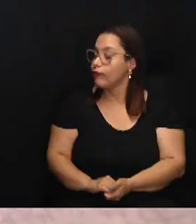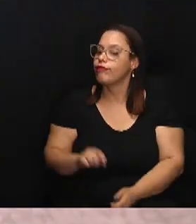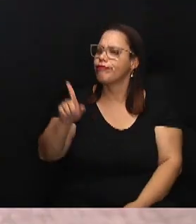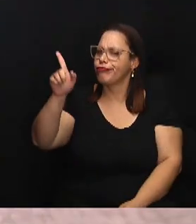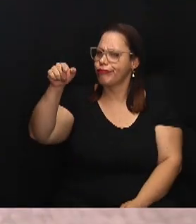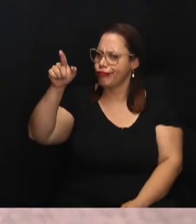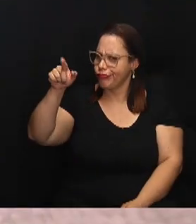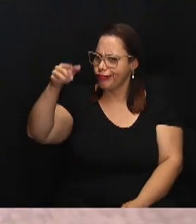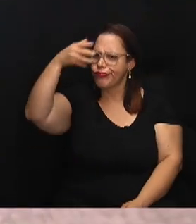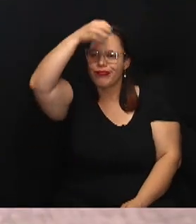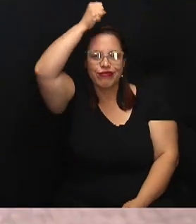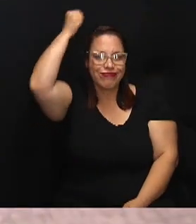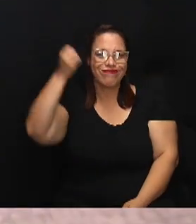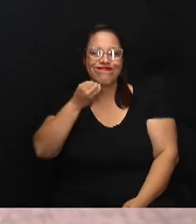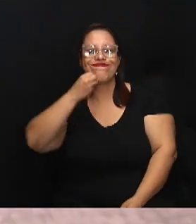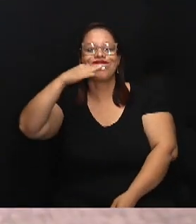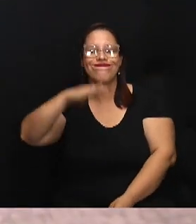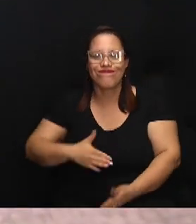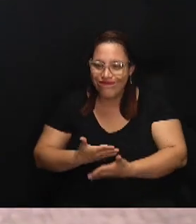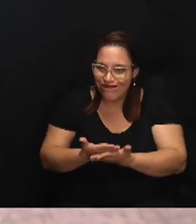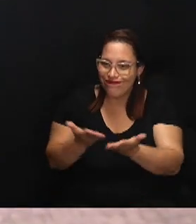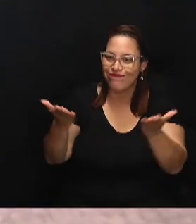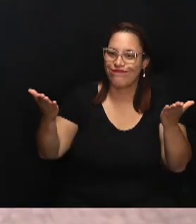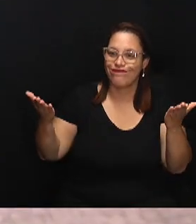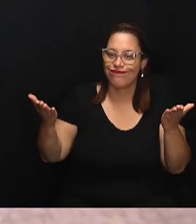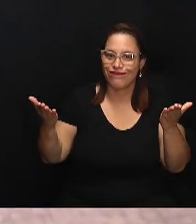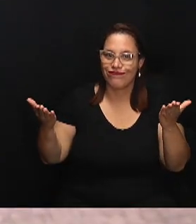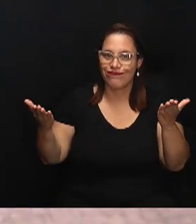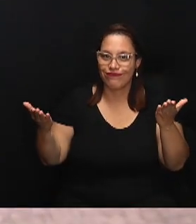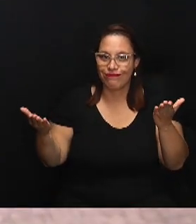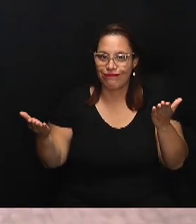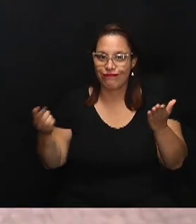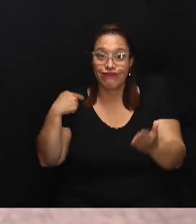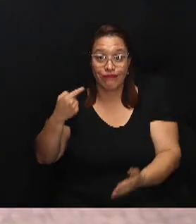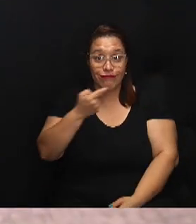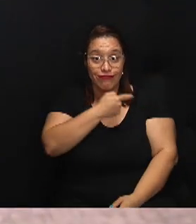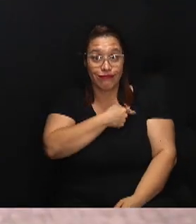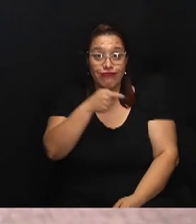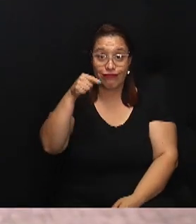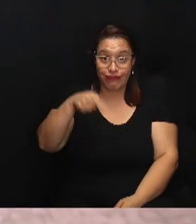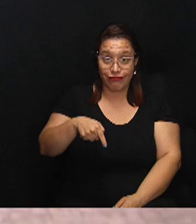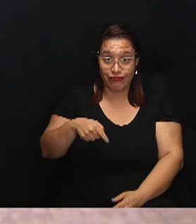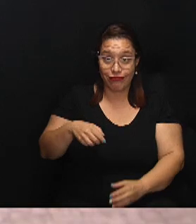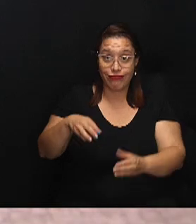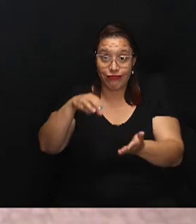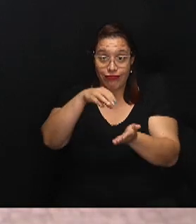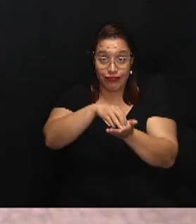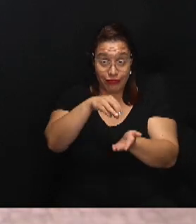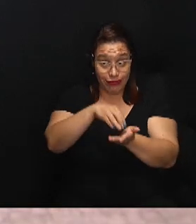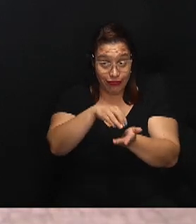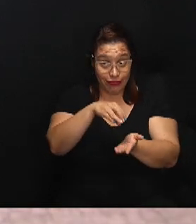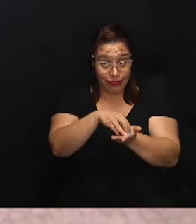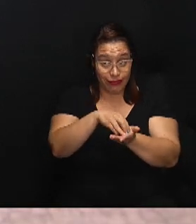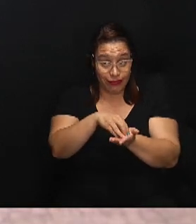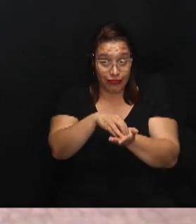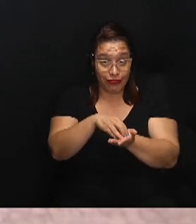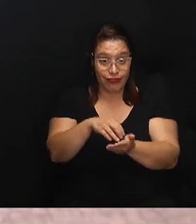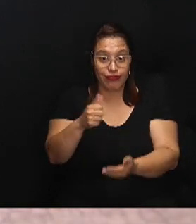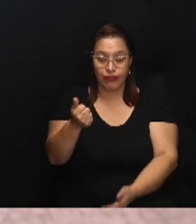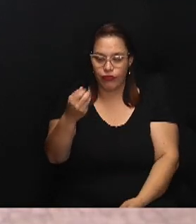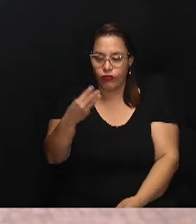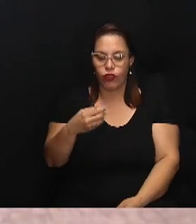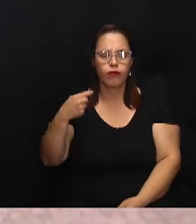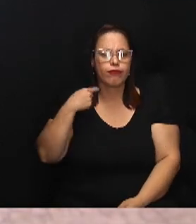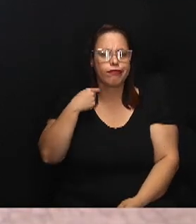Isso, Mirna, boa tarde para você, boa tarde a todos. Nós estamos aqui no centro da cidade, 13 de